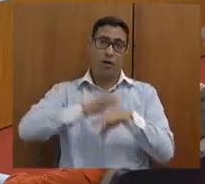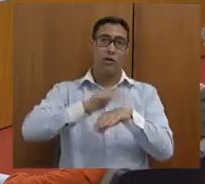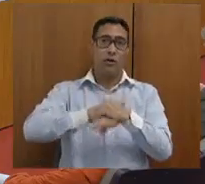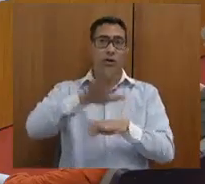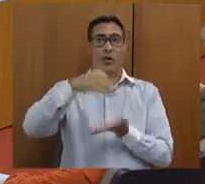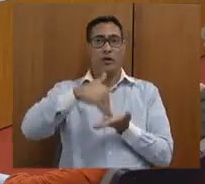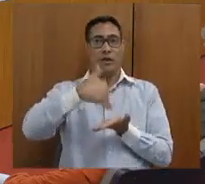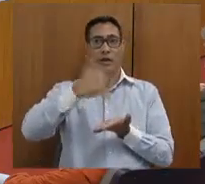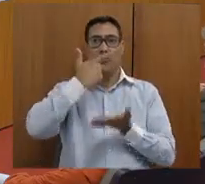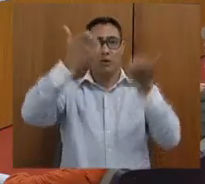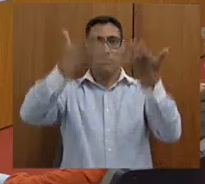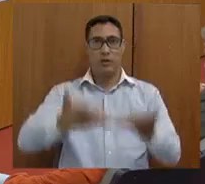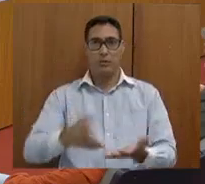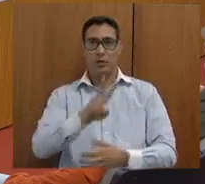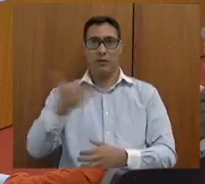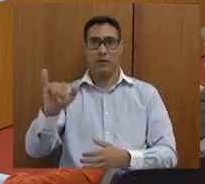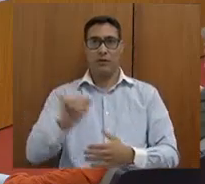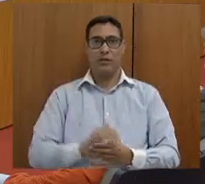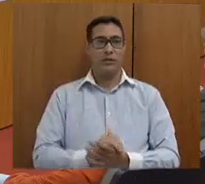Educação